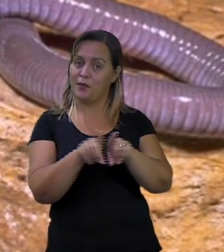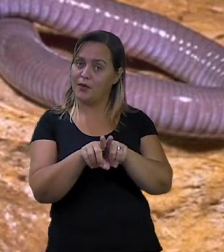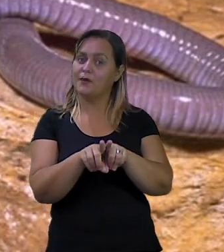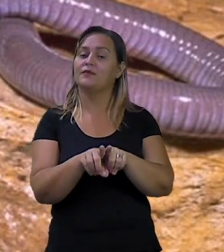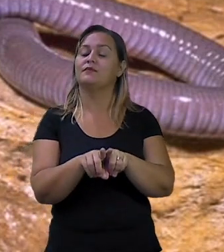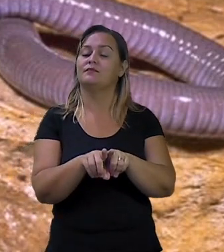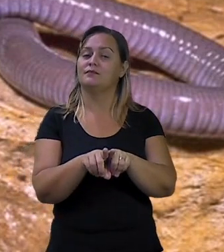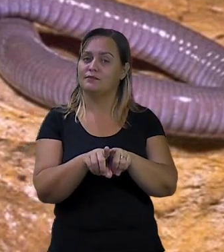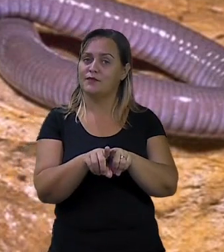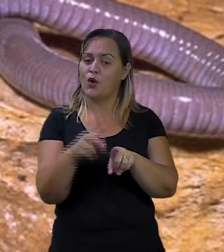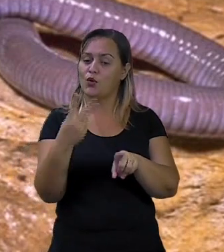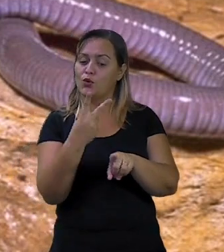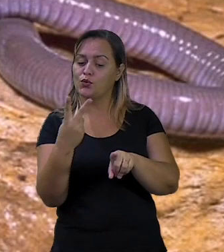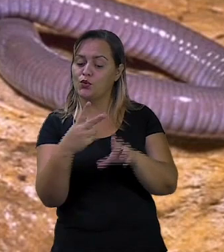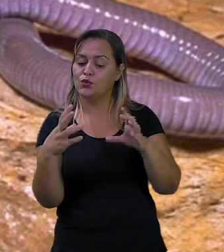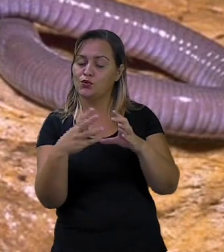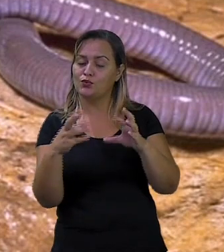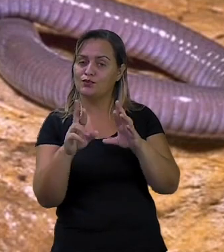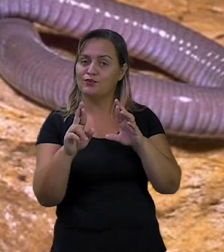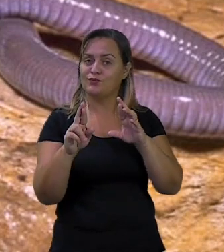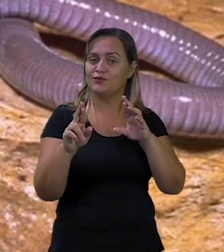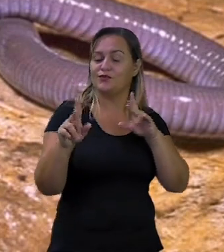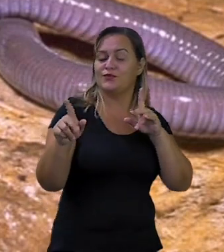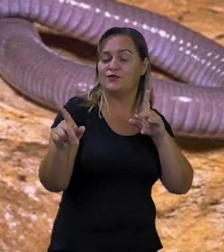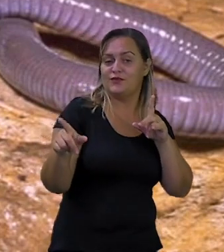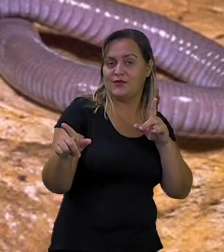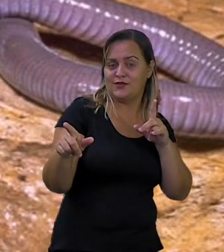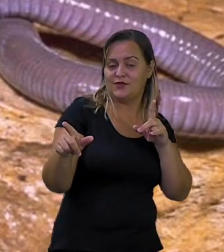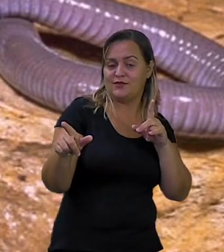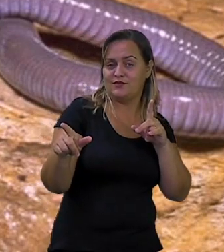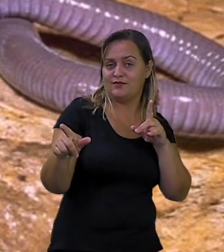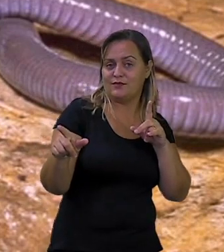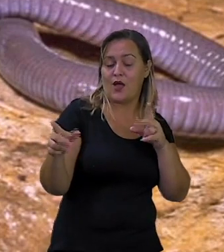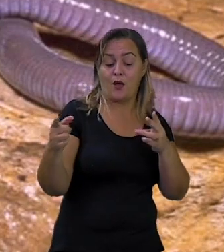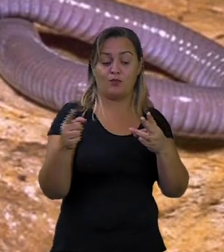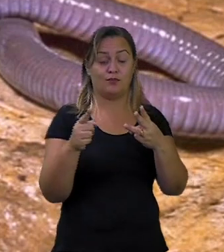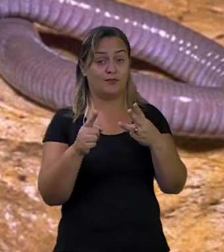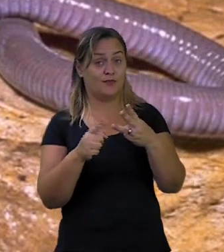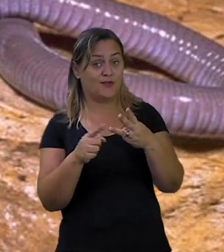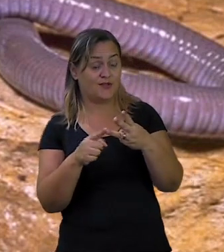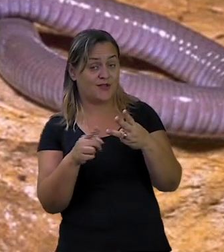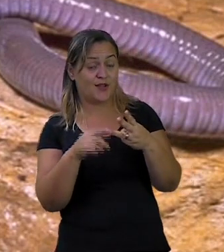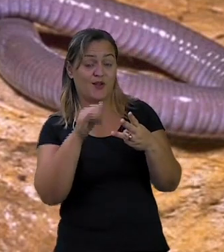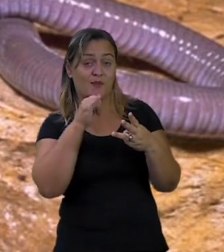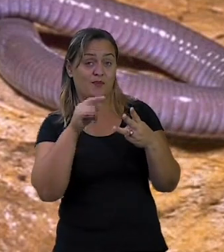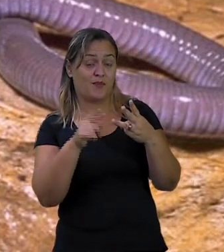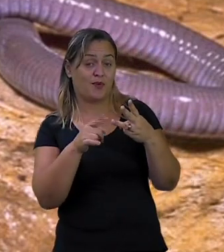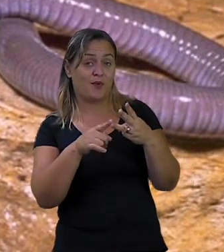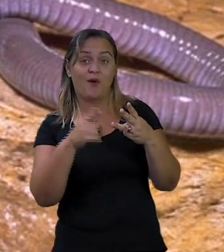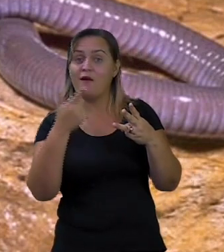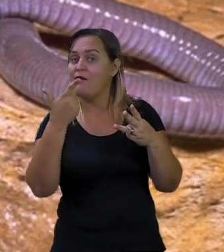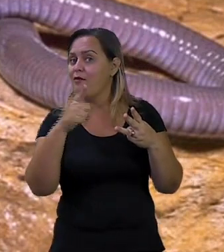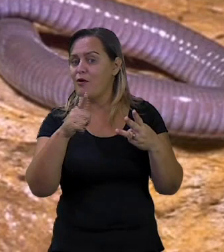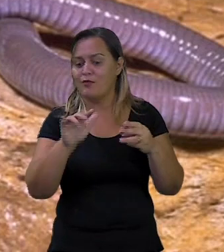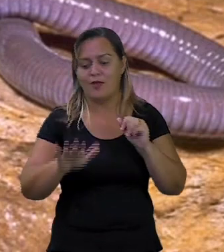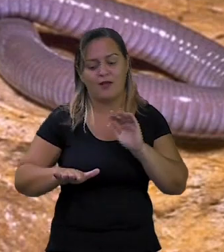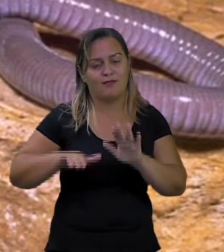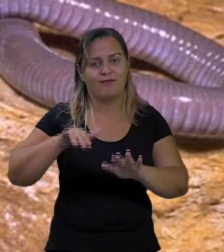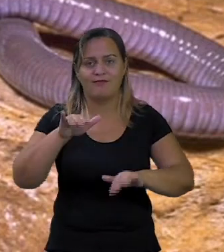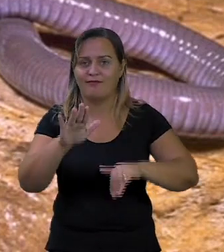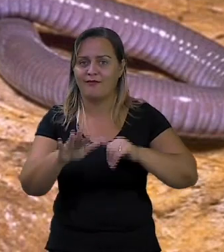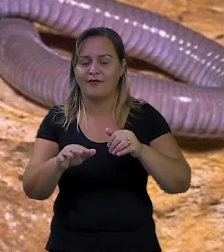apresenta não tem Caldas não tem pernas então eles vão rastejar